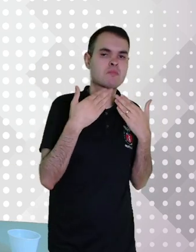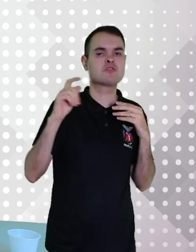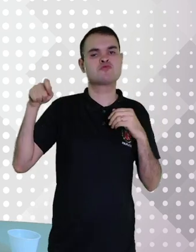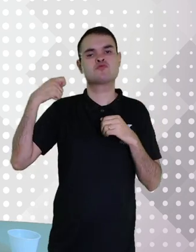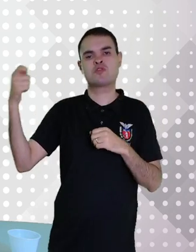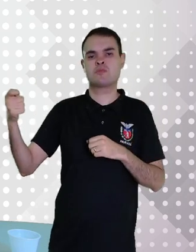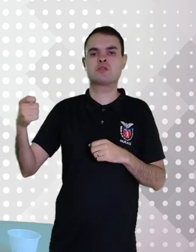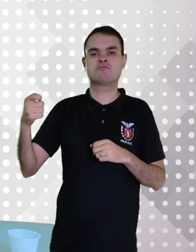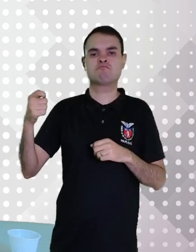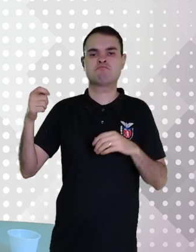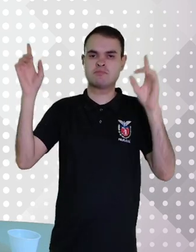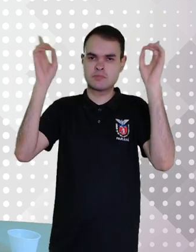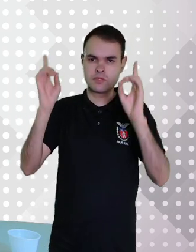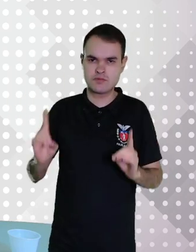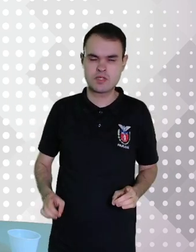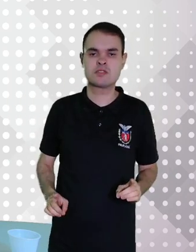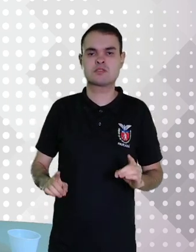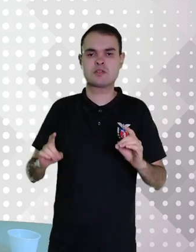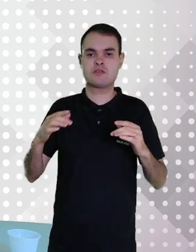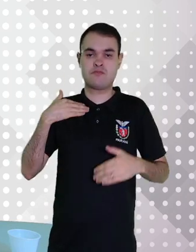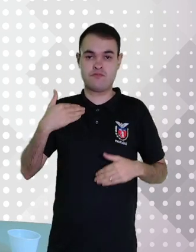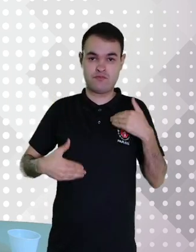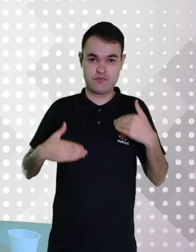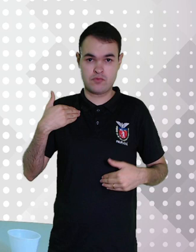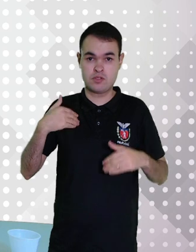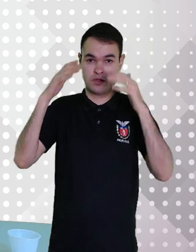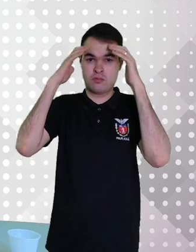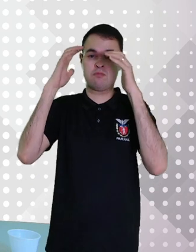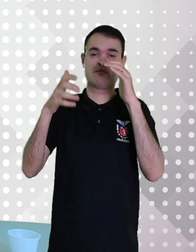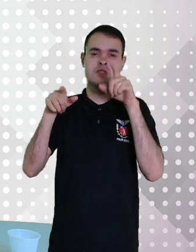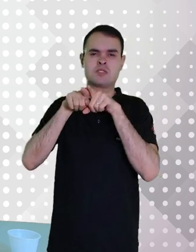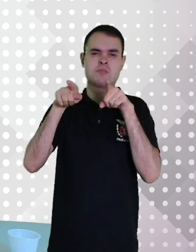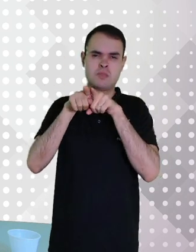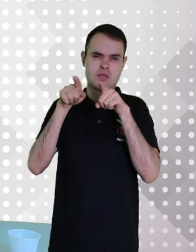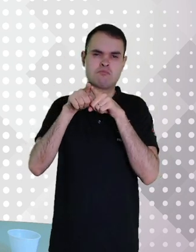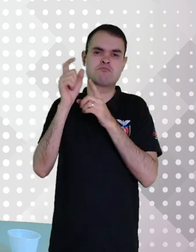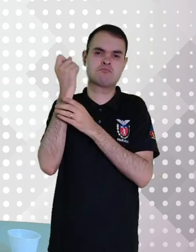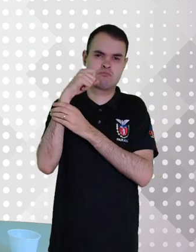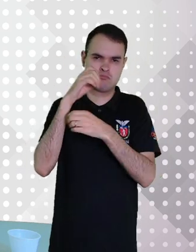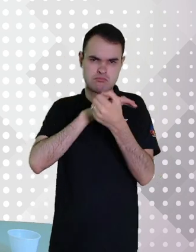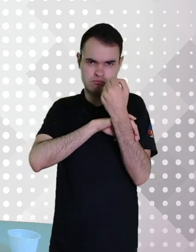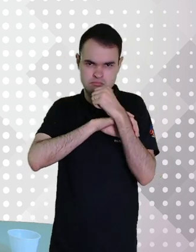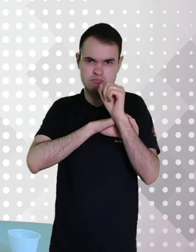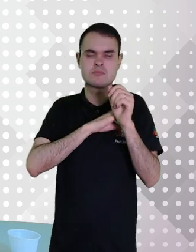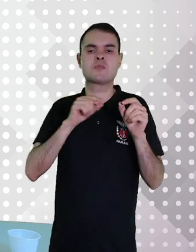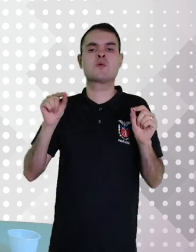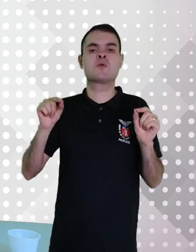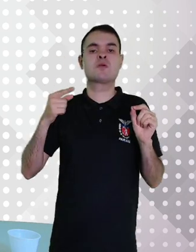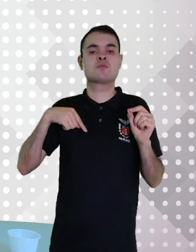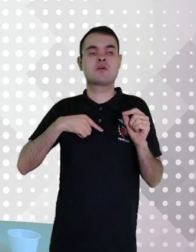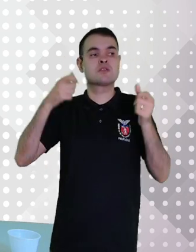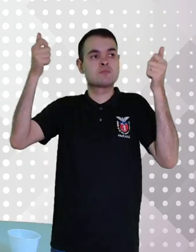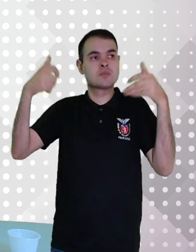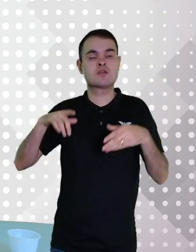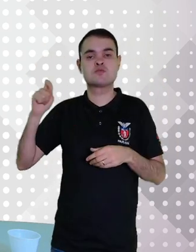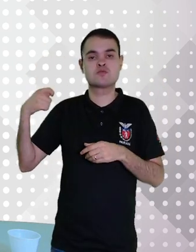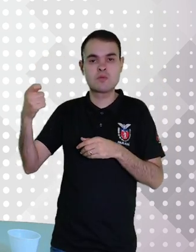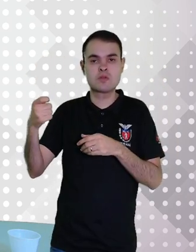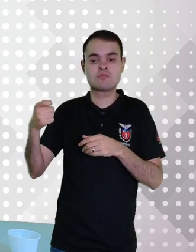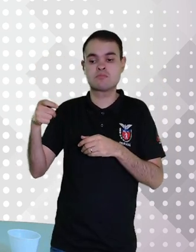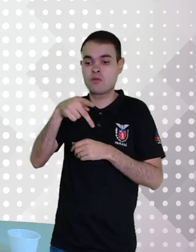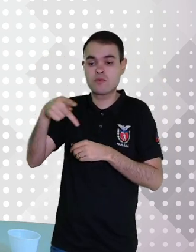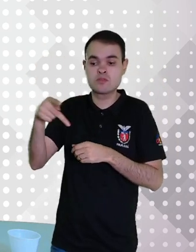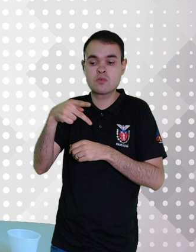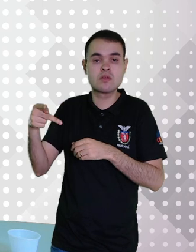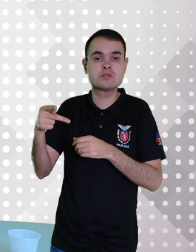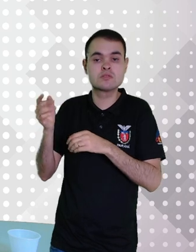da deficiência física neuromotora. Hoje, né, a gente fala, né, para os nossos professores aí de apoio à comunicação alternativa, que é o